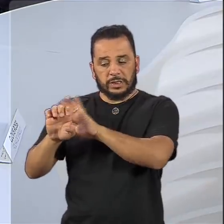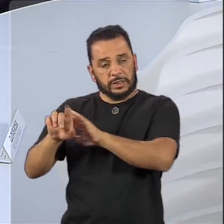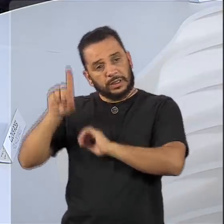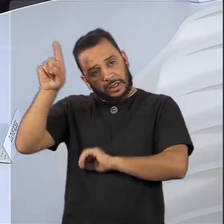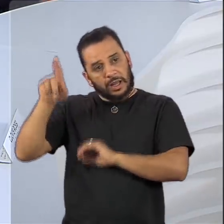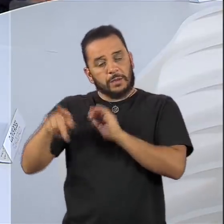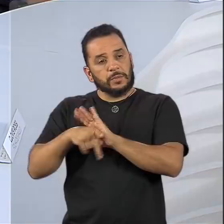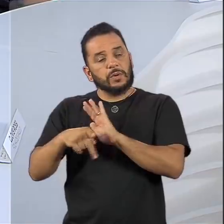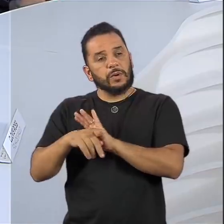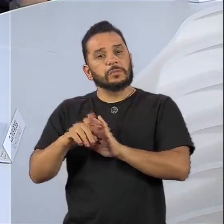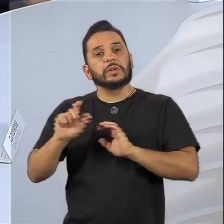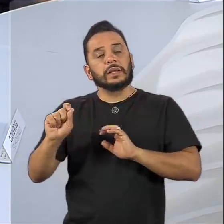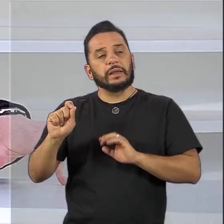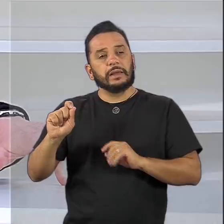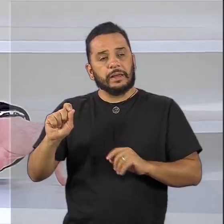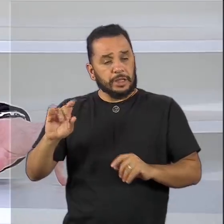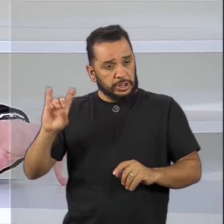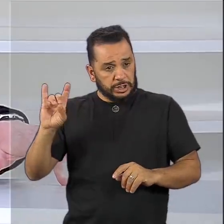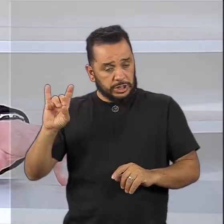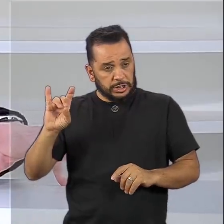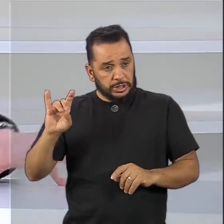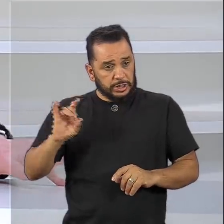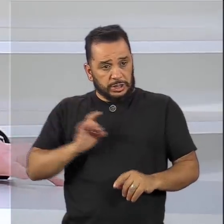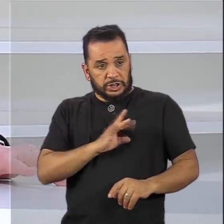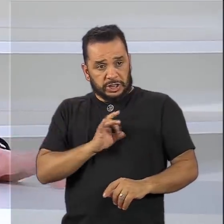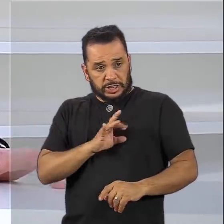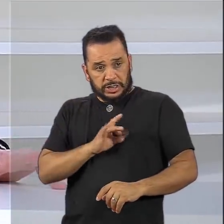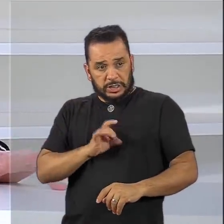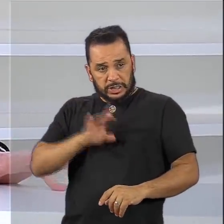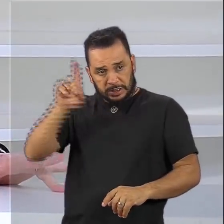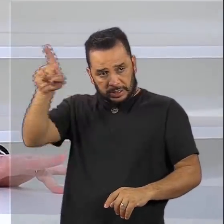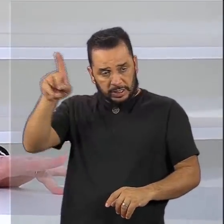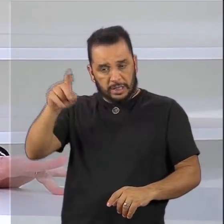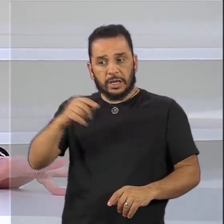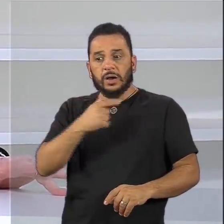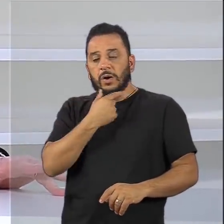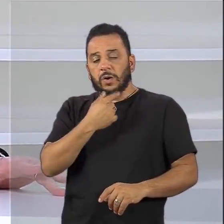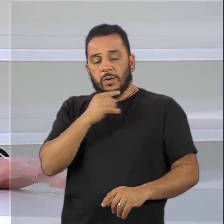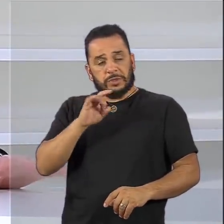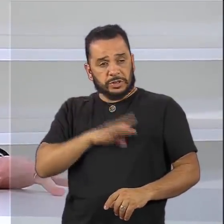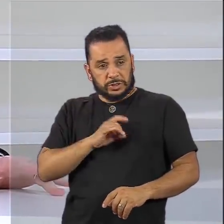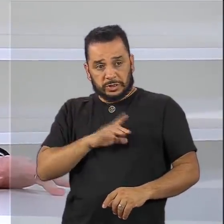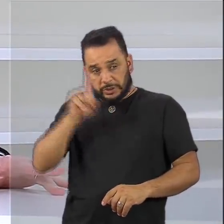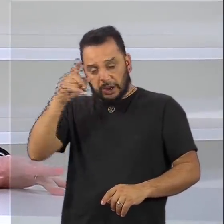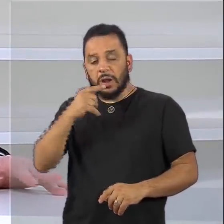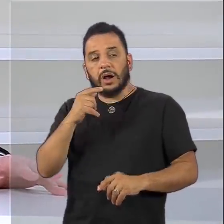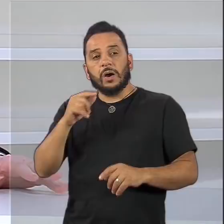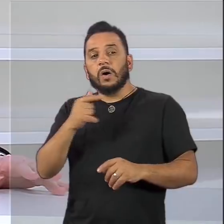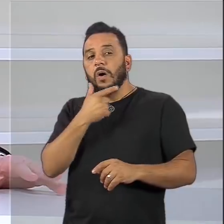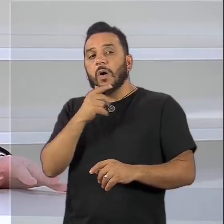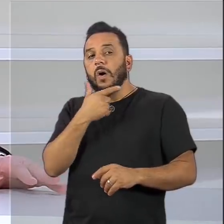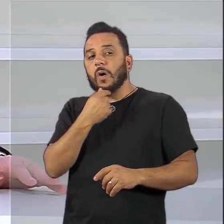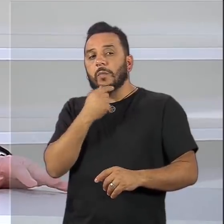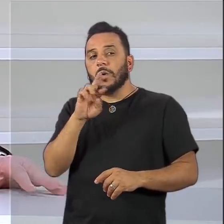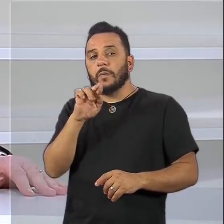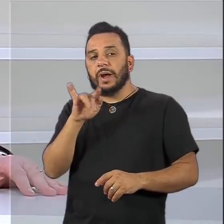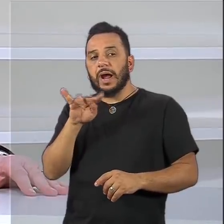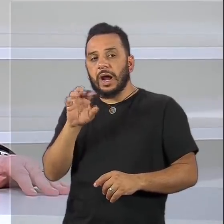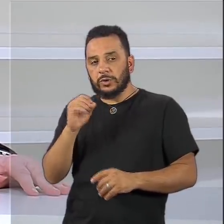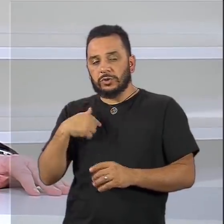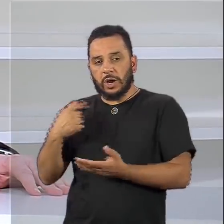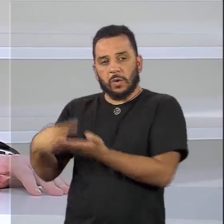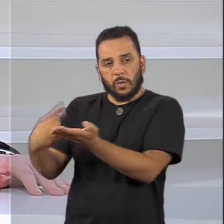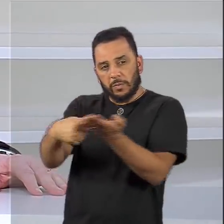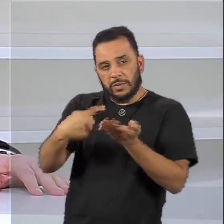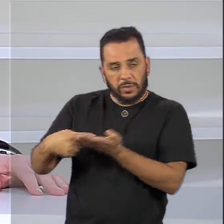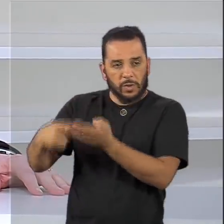Chile, convocada pelo Roberto Mangabeira Unger e pelo Jorge Castañeda, sociólogo mexicano, famoso, etc.